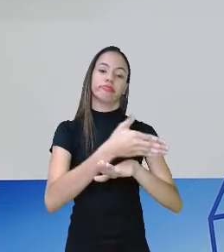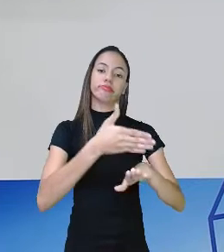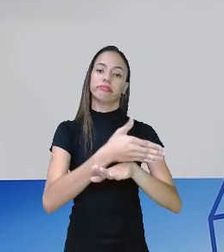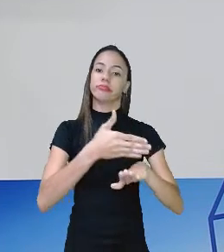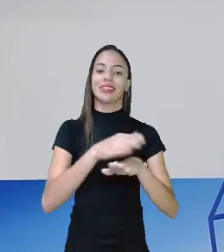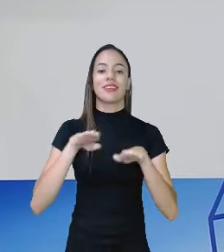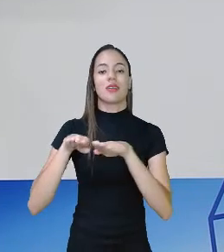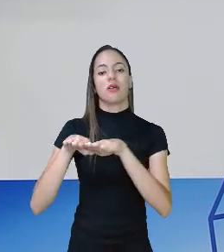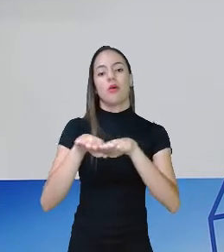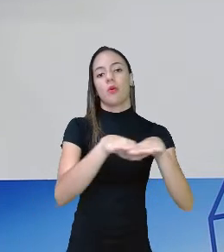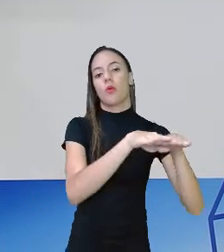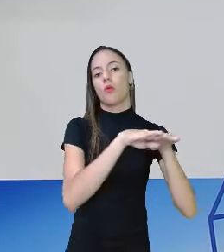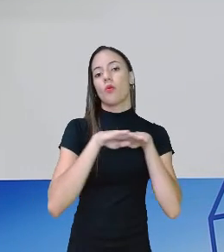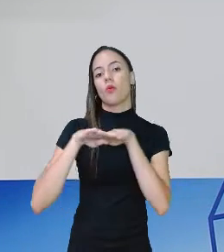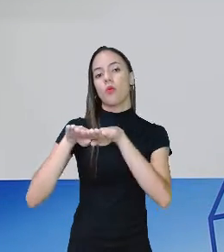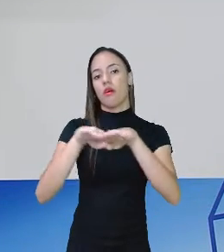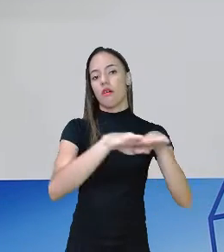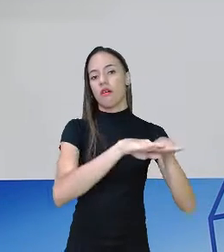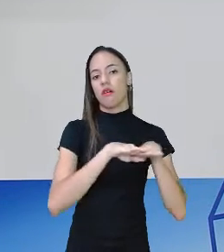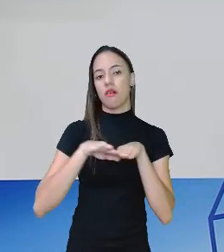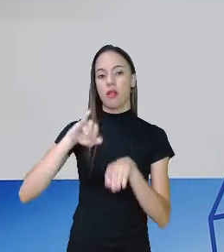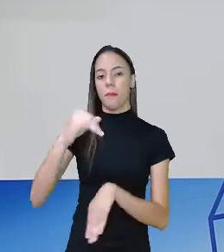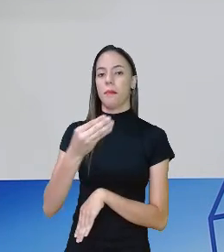igual oportunidade.